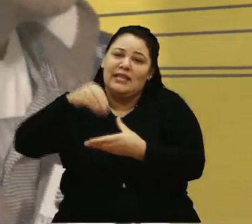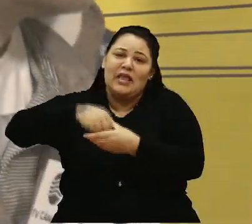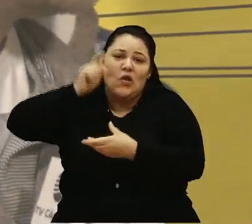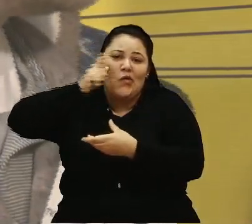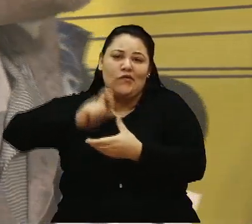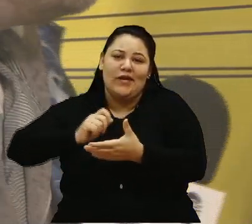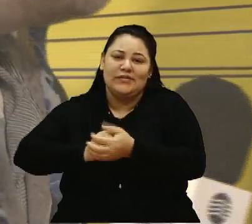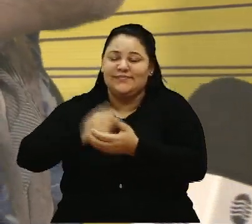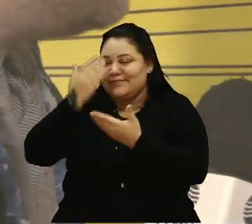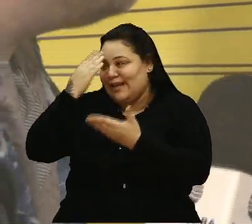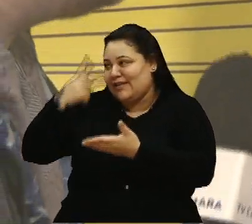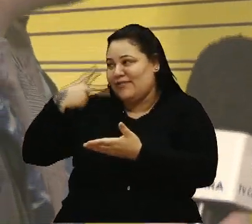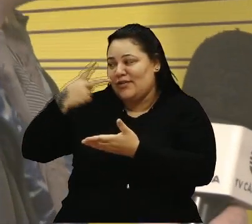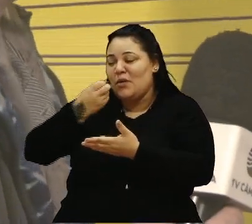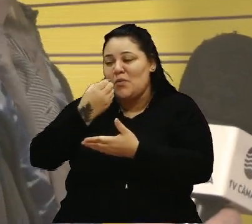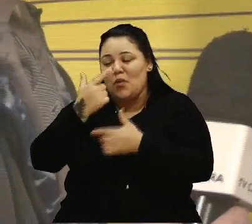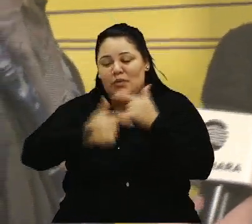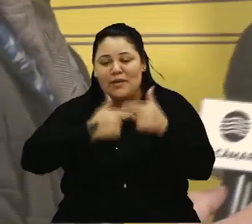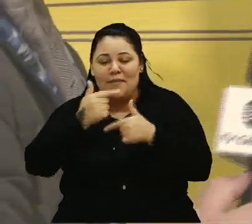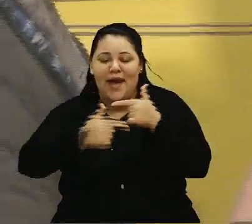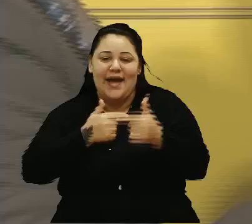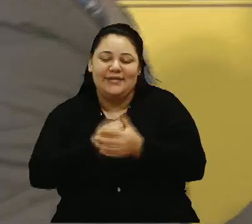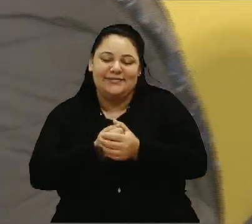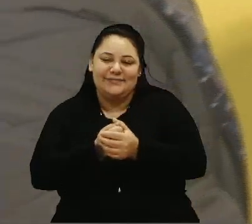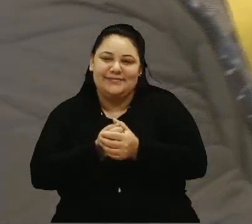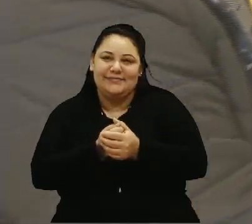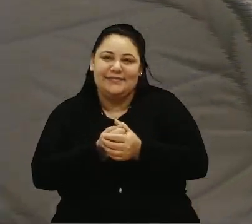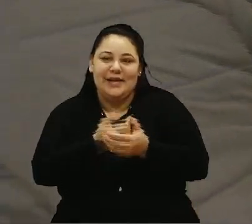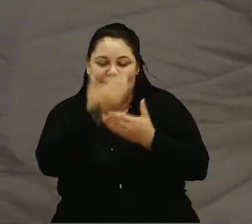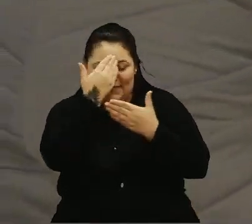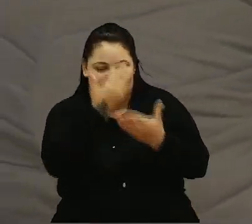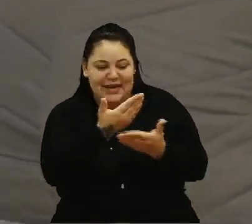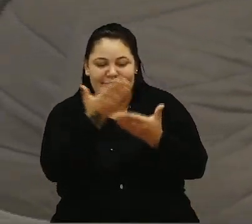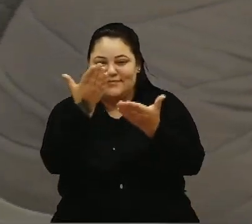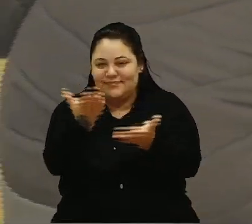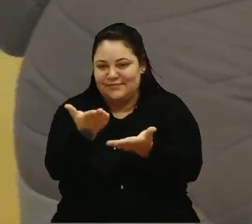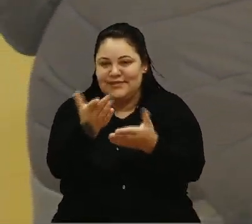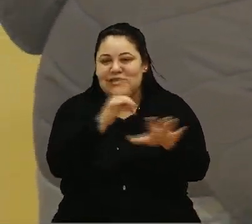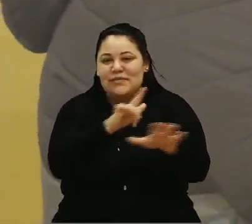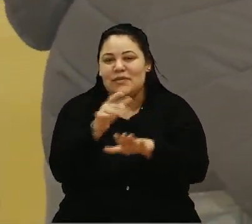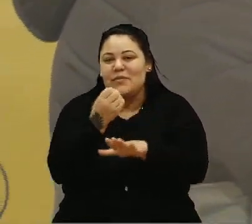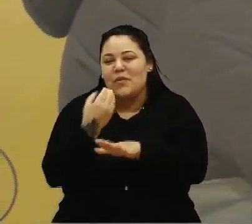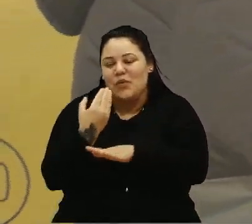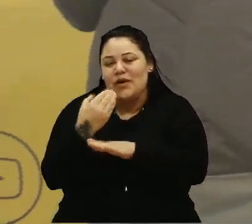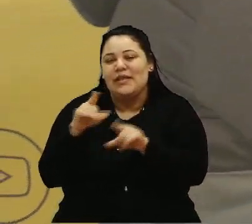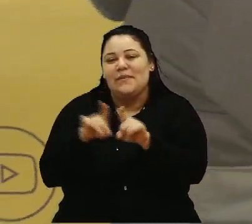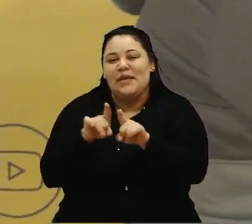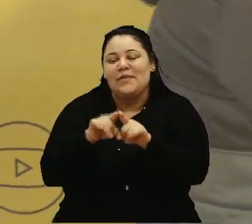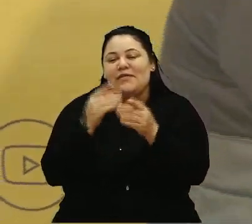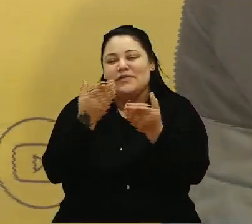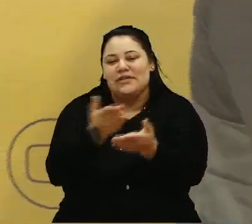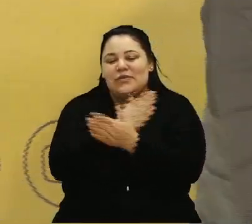pela participação, um bom trabalho, bom restante de semana. Muito obrigada, um bom restante de semana para nós. Um abraço. Um abraço, vereador.